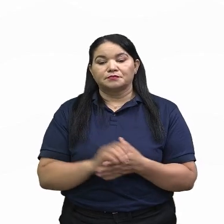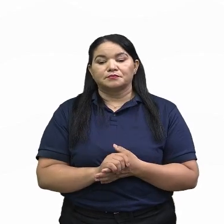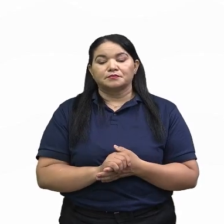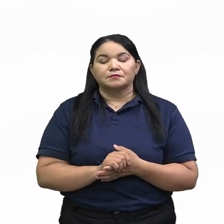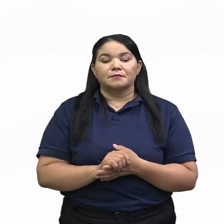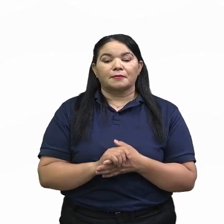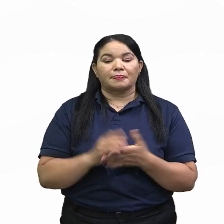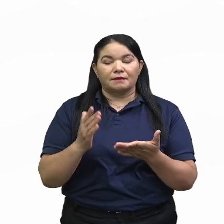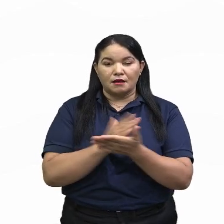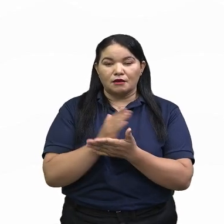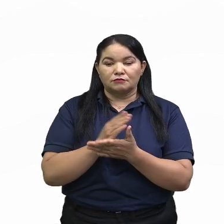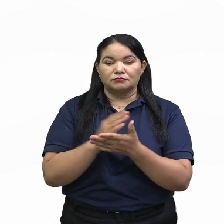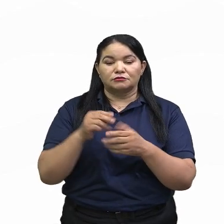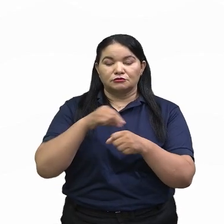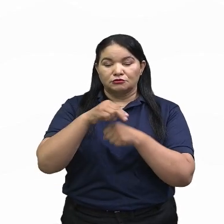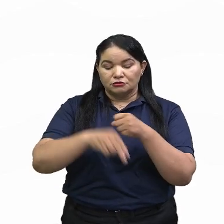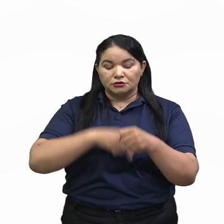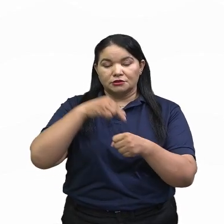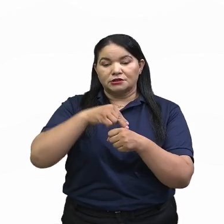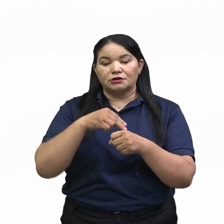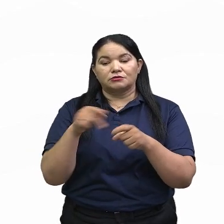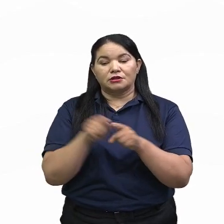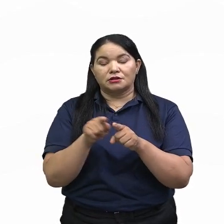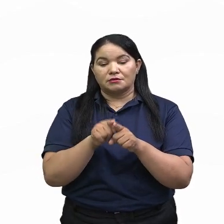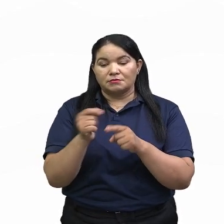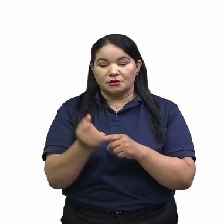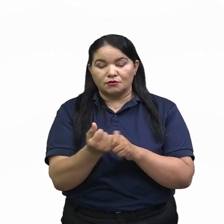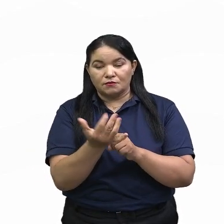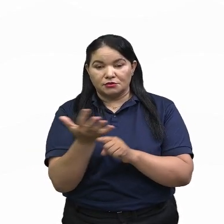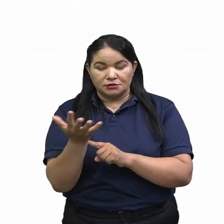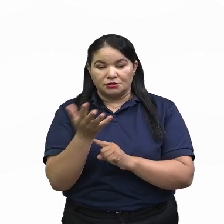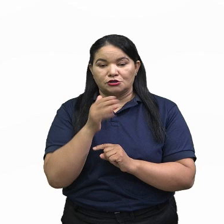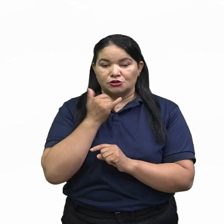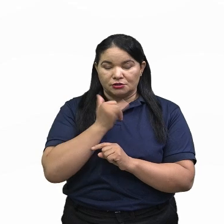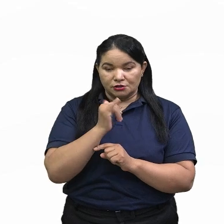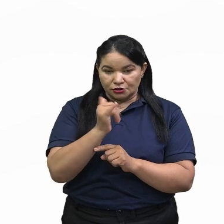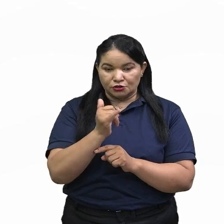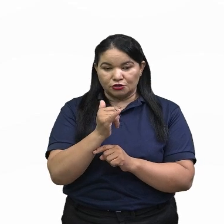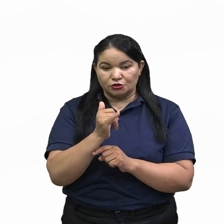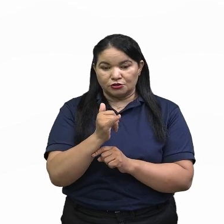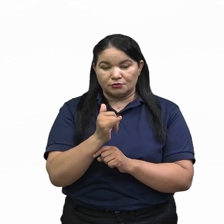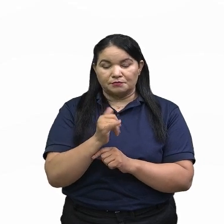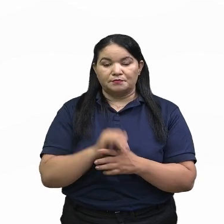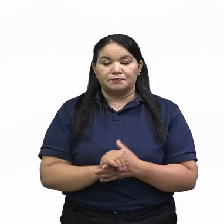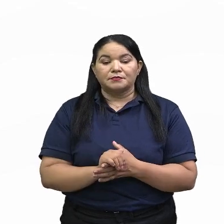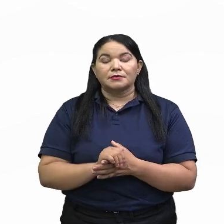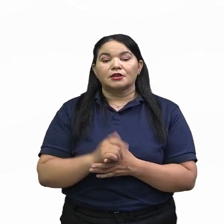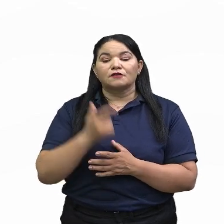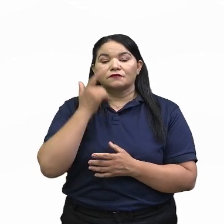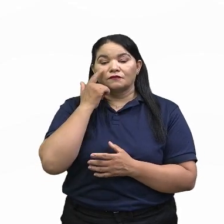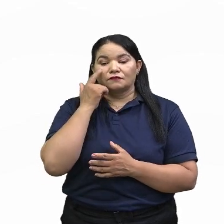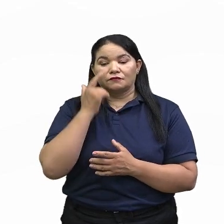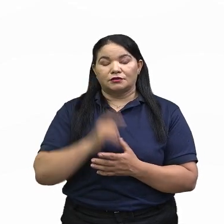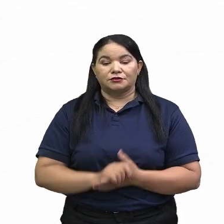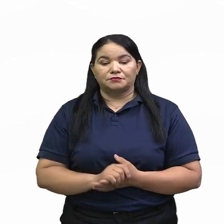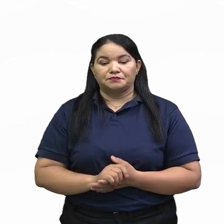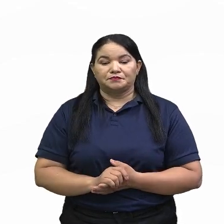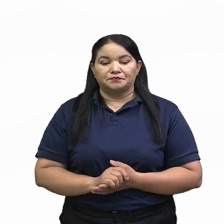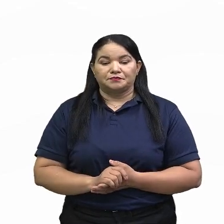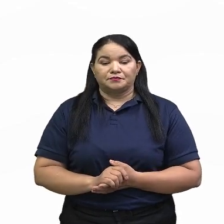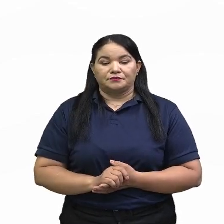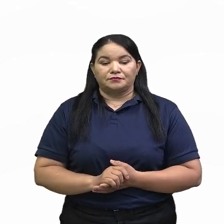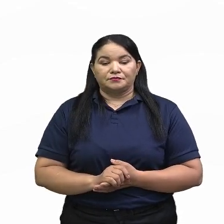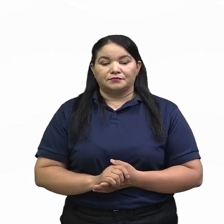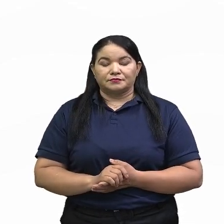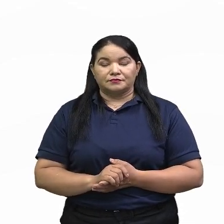alguns nêutrons e uma quantidade muito grande de energia. Então, vejam lá, olha só a imagem, o que quer definir.